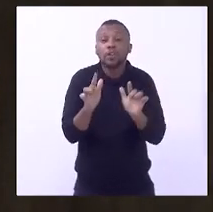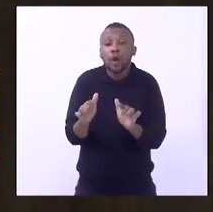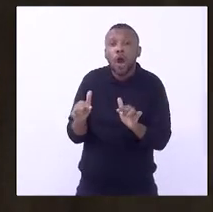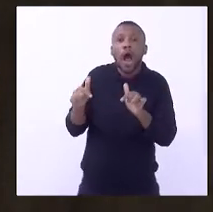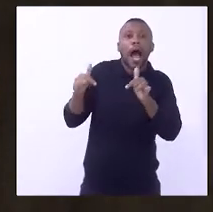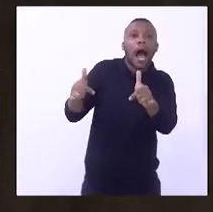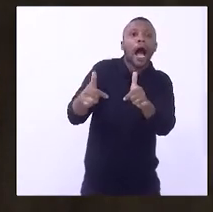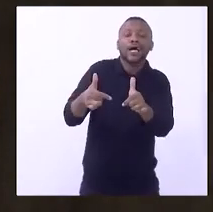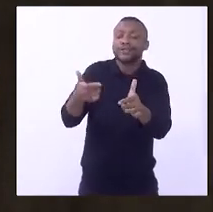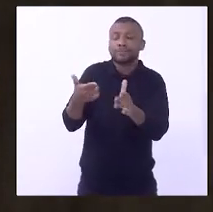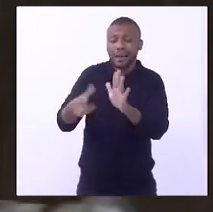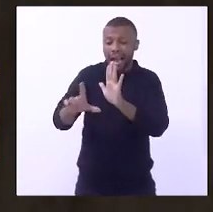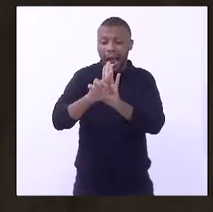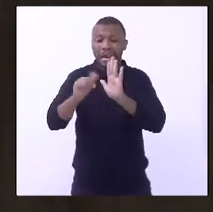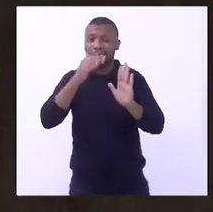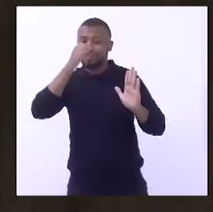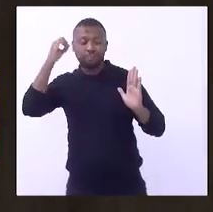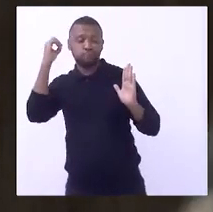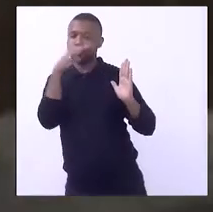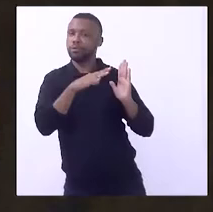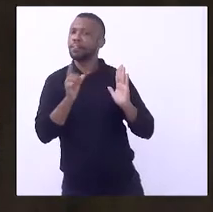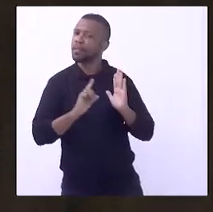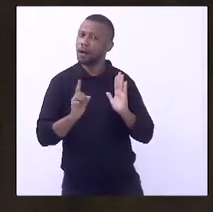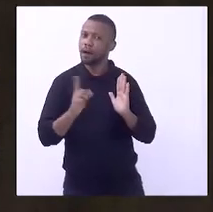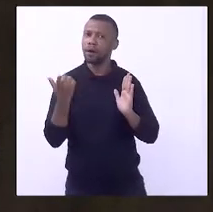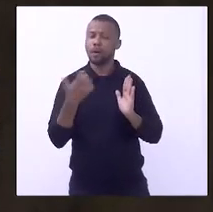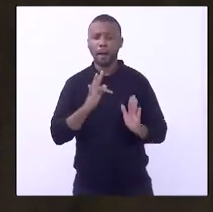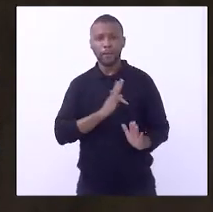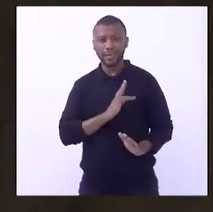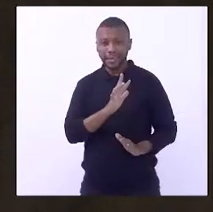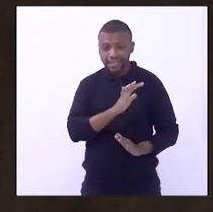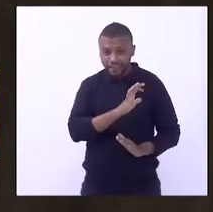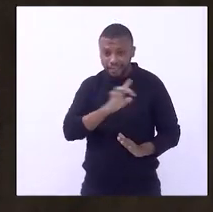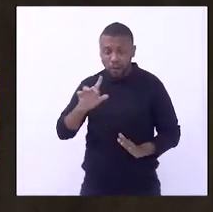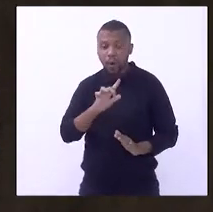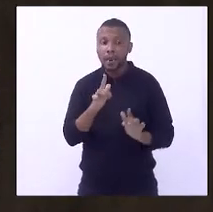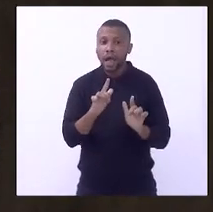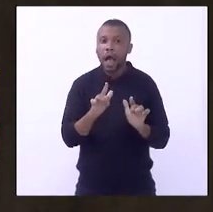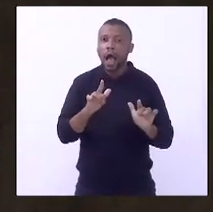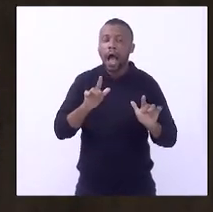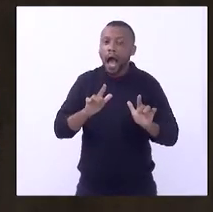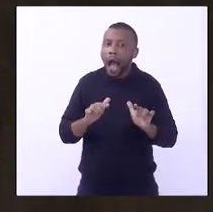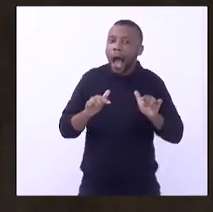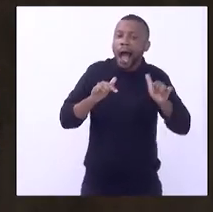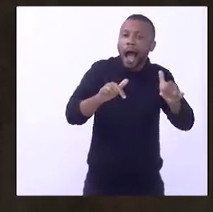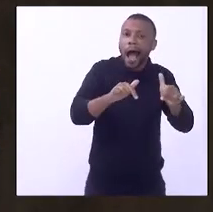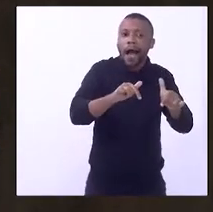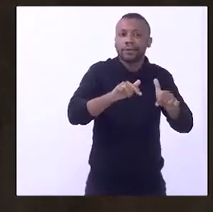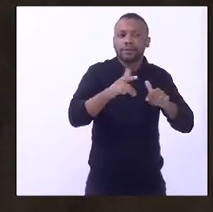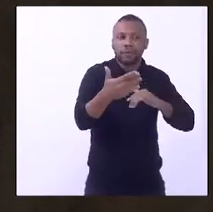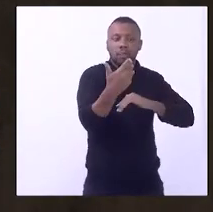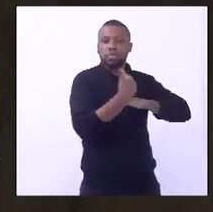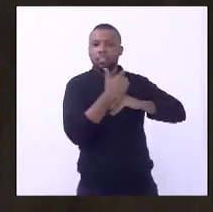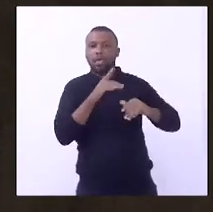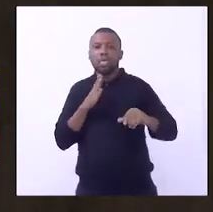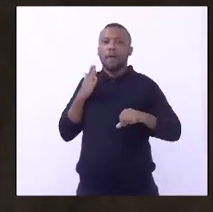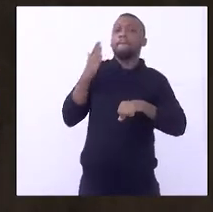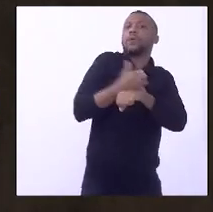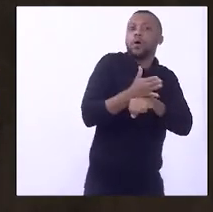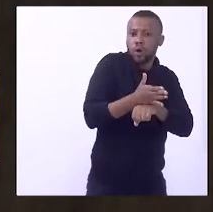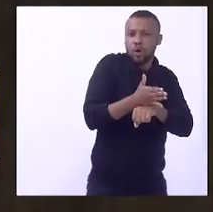arrepio da lei. A Polícia Civil reage a criminosos que